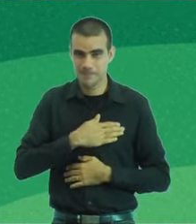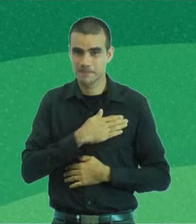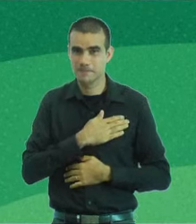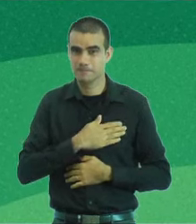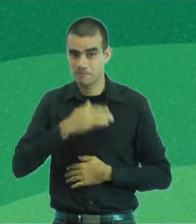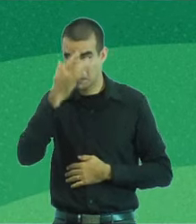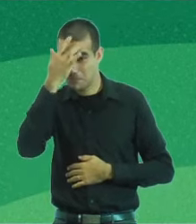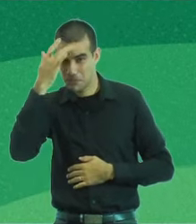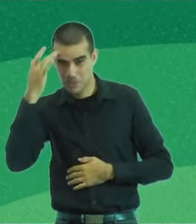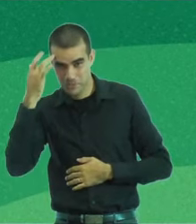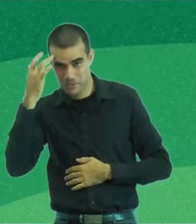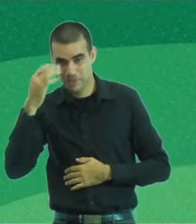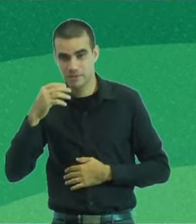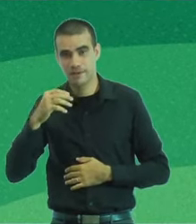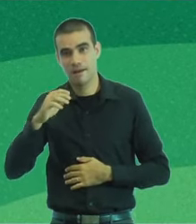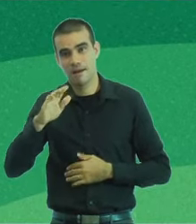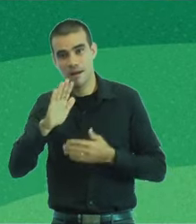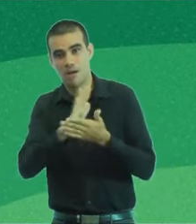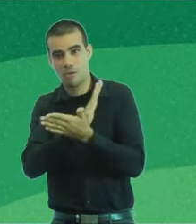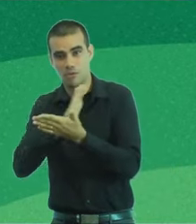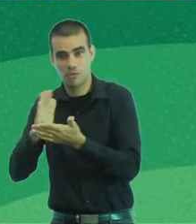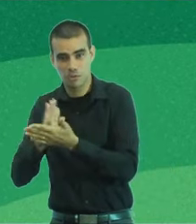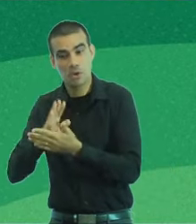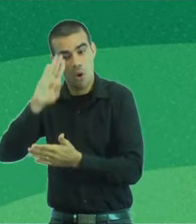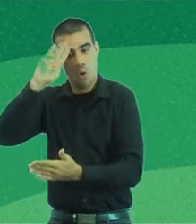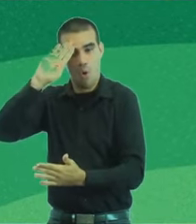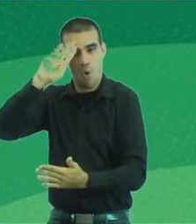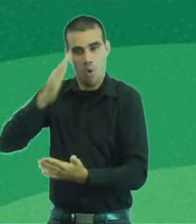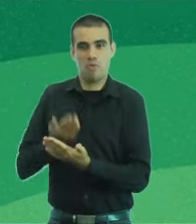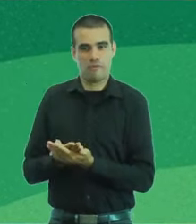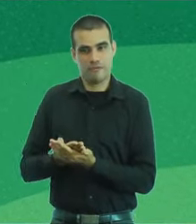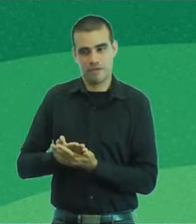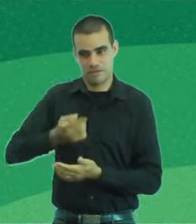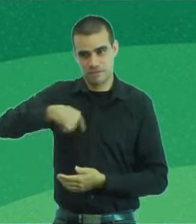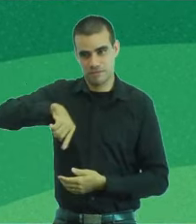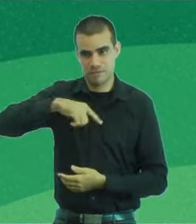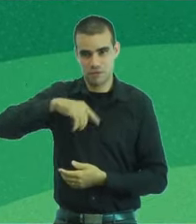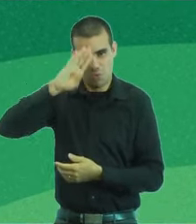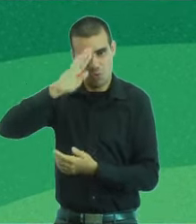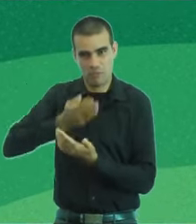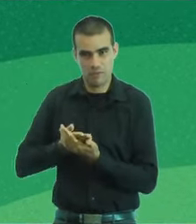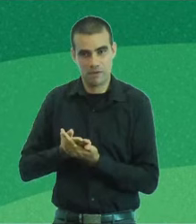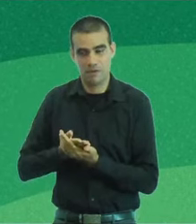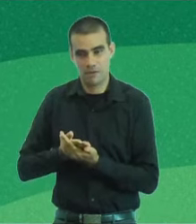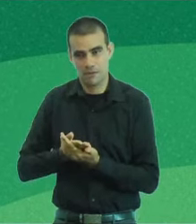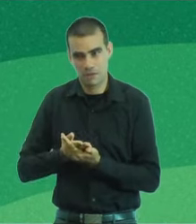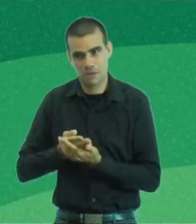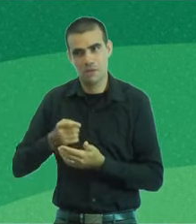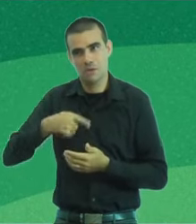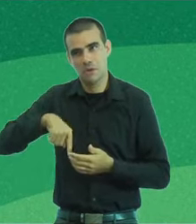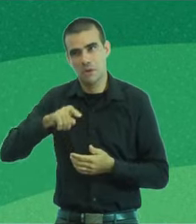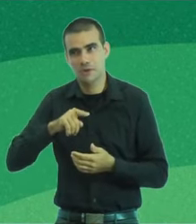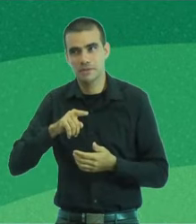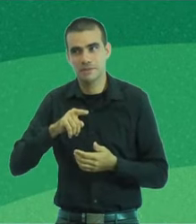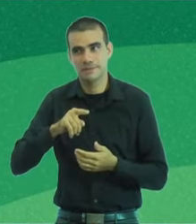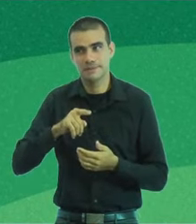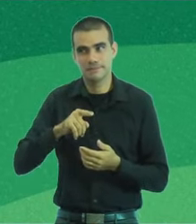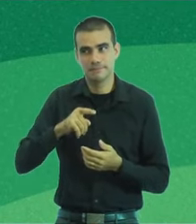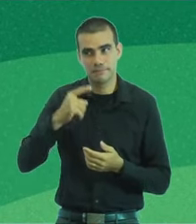tem pessoas que Confiam na gente sabe não é um negócio tipo